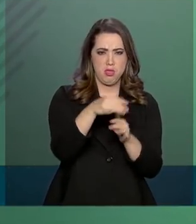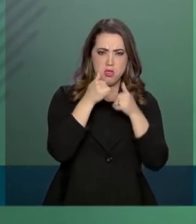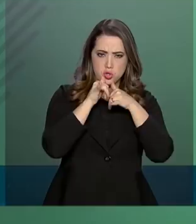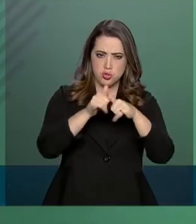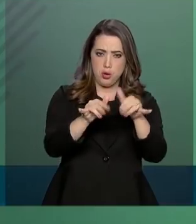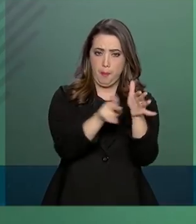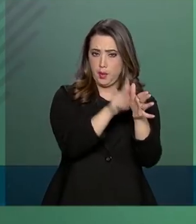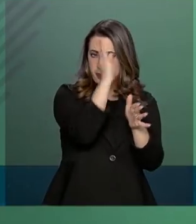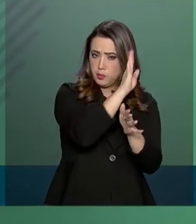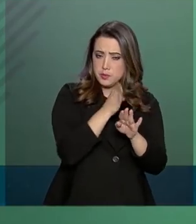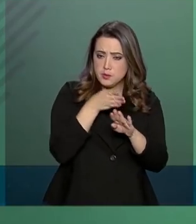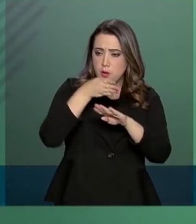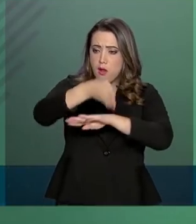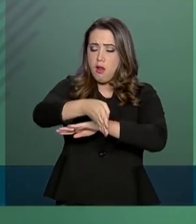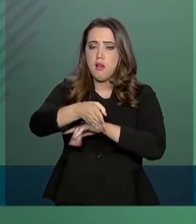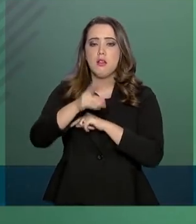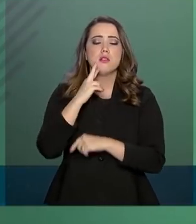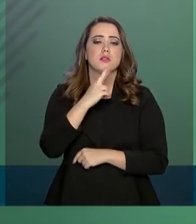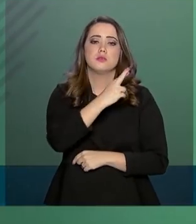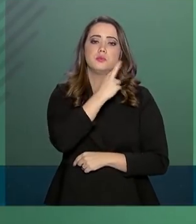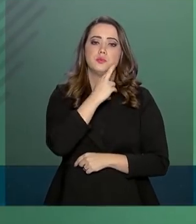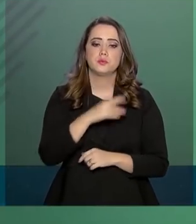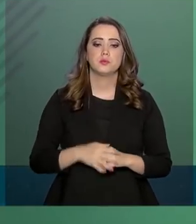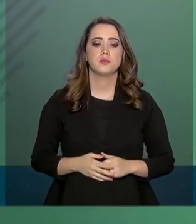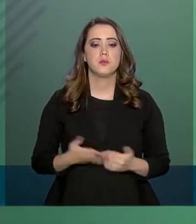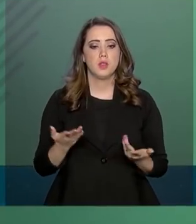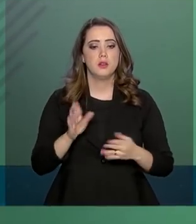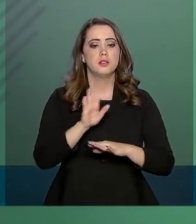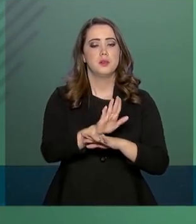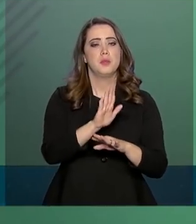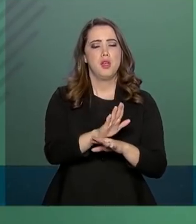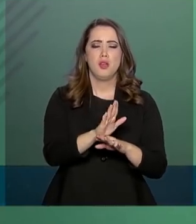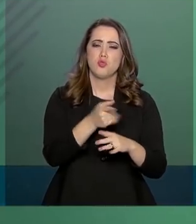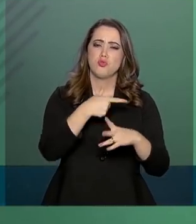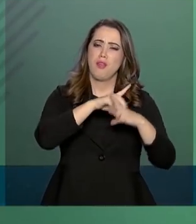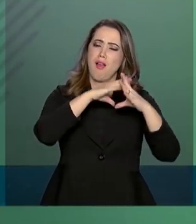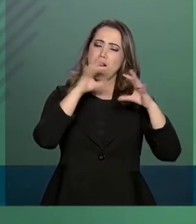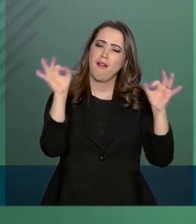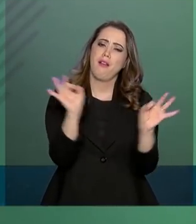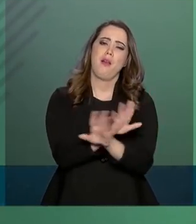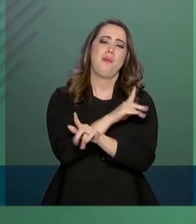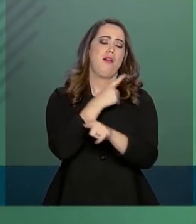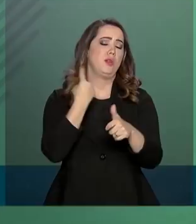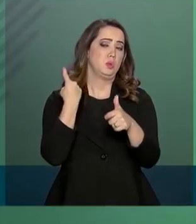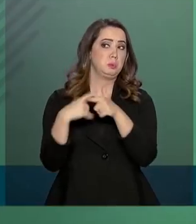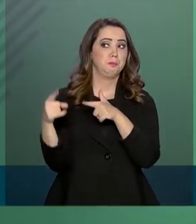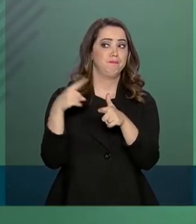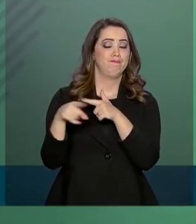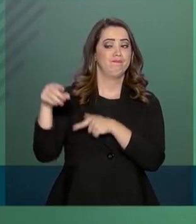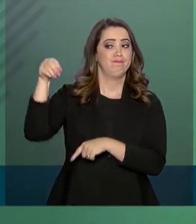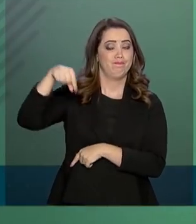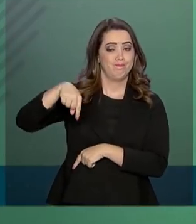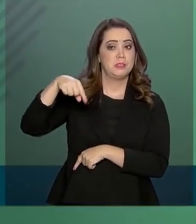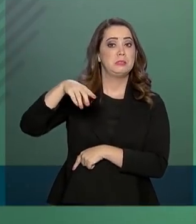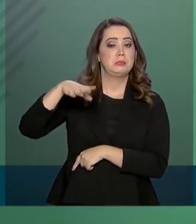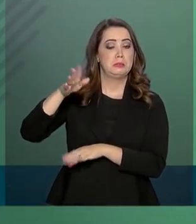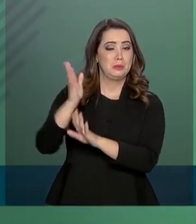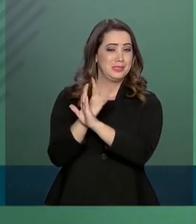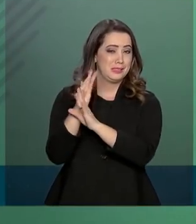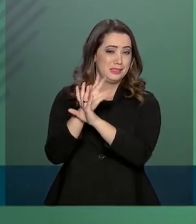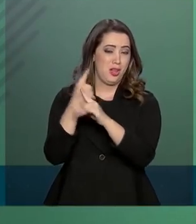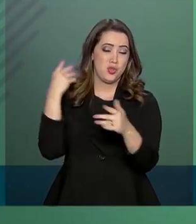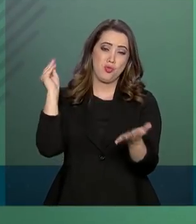é auxiliar a mitigar os problemas que aquela cidade vem sofrendo com o desaparecimento